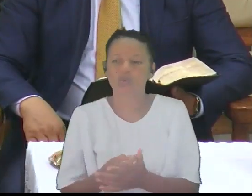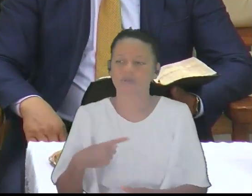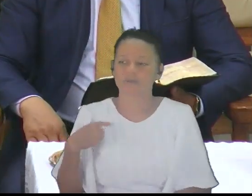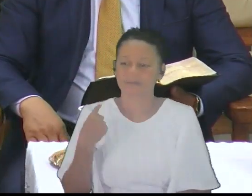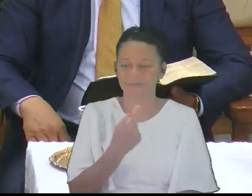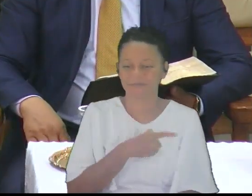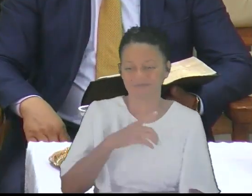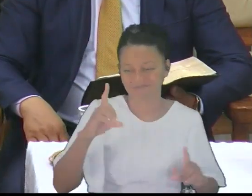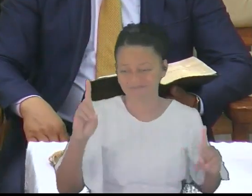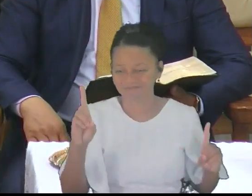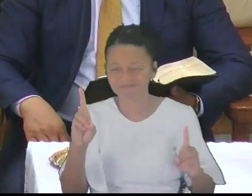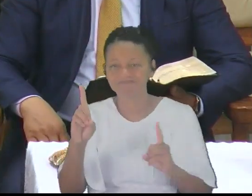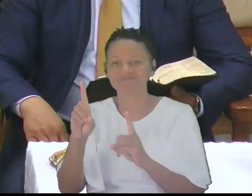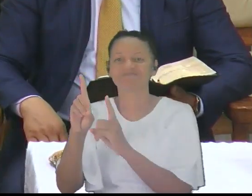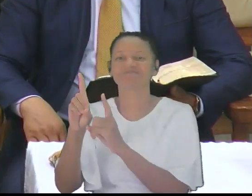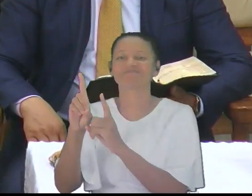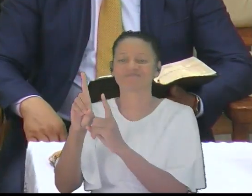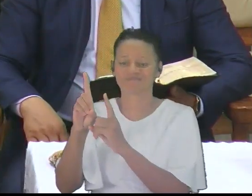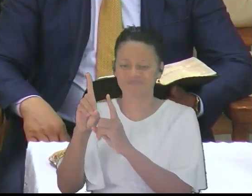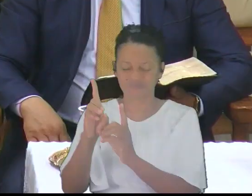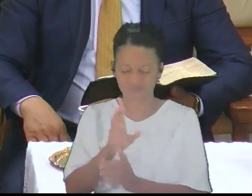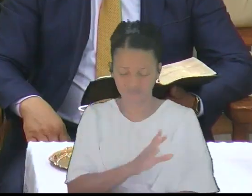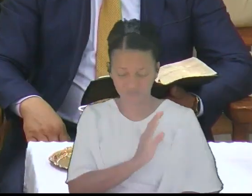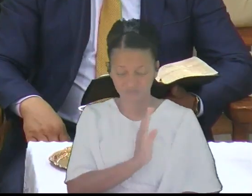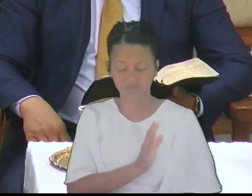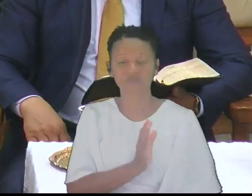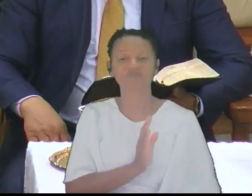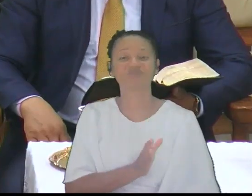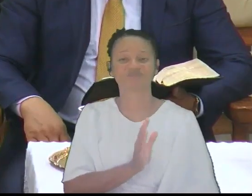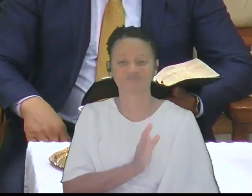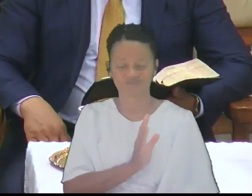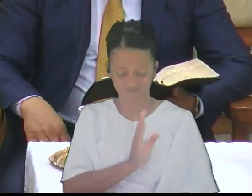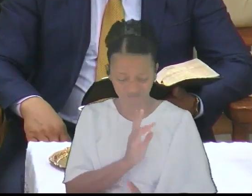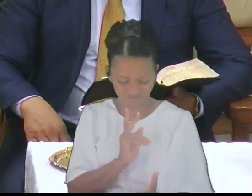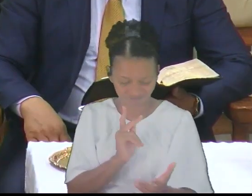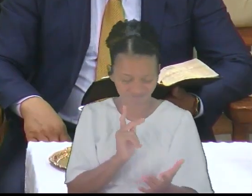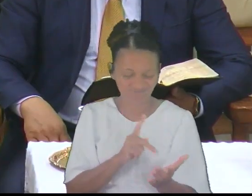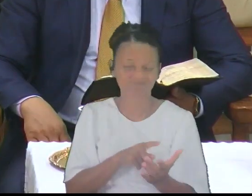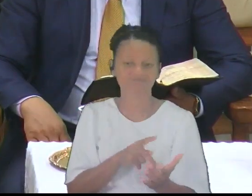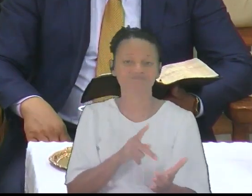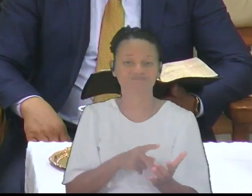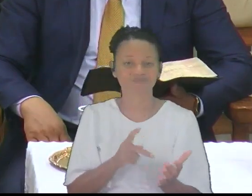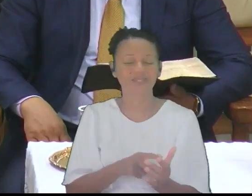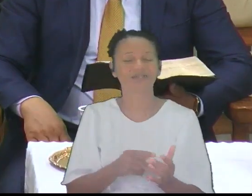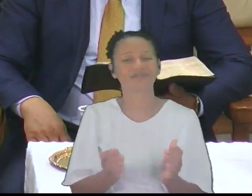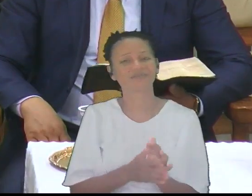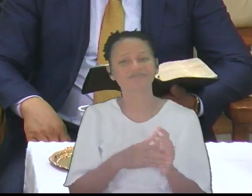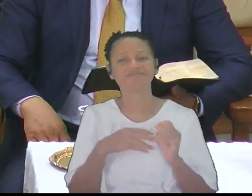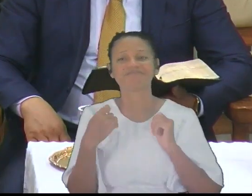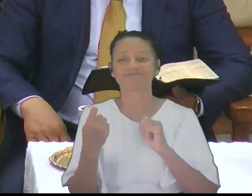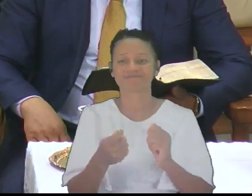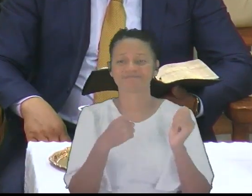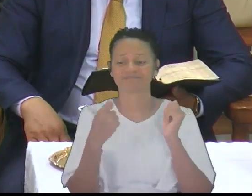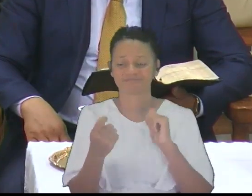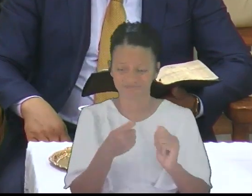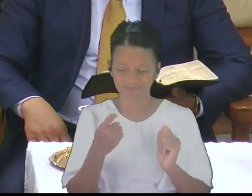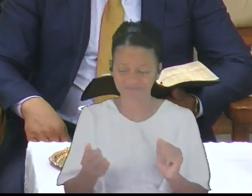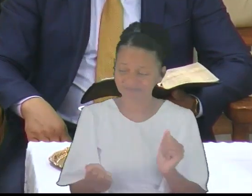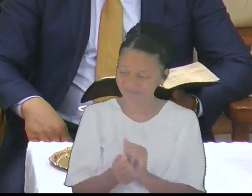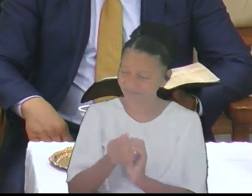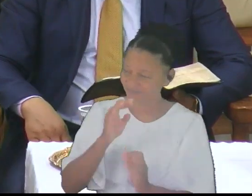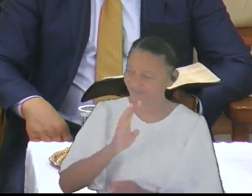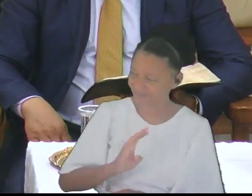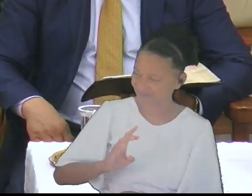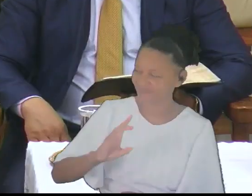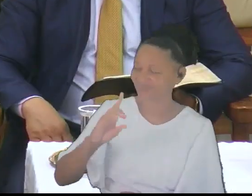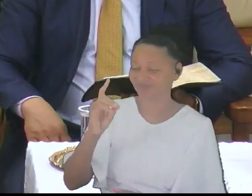nos aproximemos com o coração sincero. Aleluia. Oh, glória